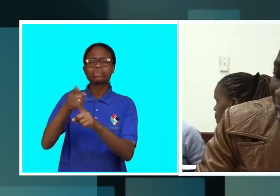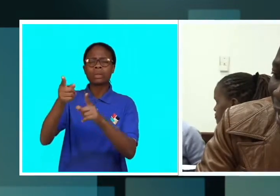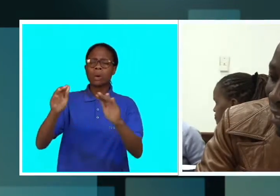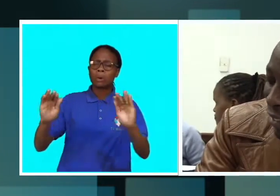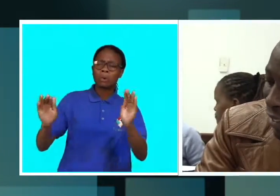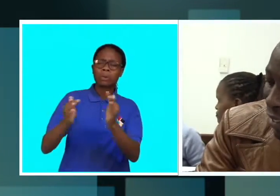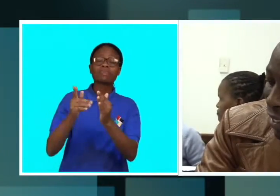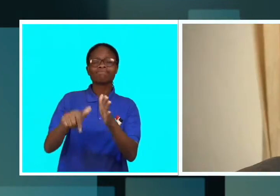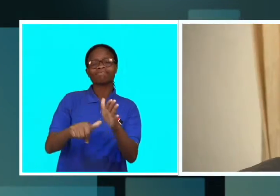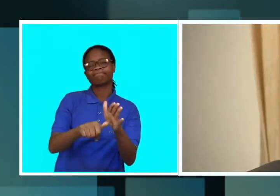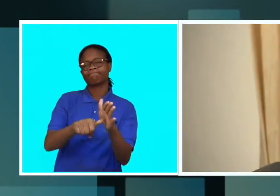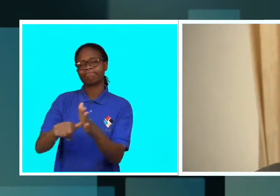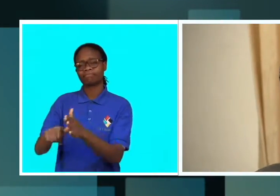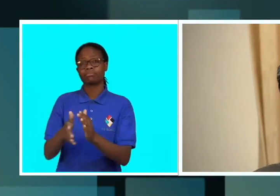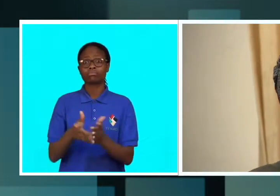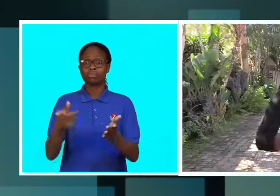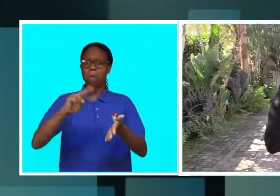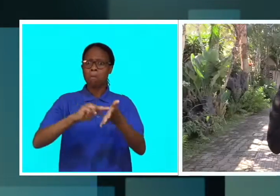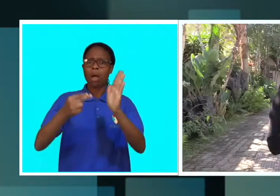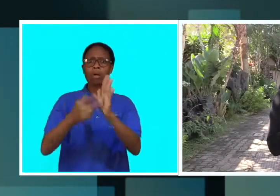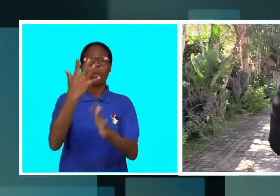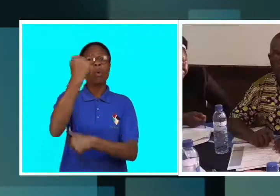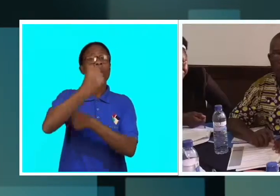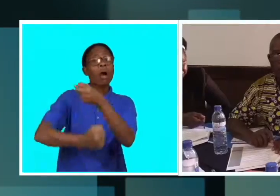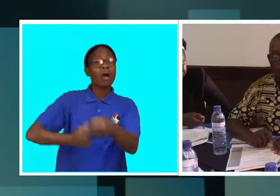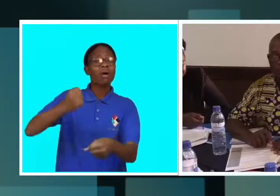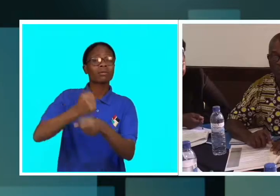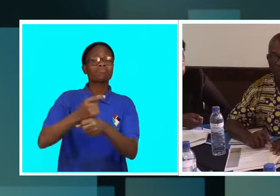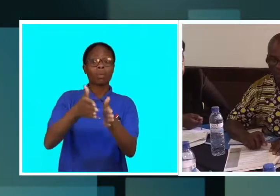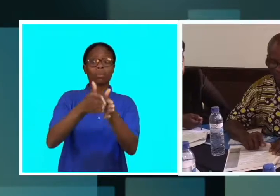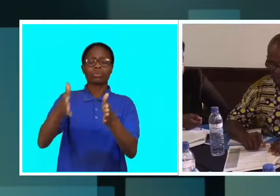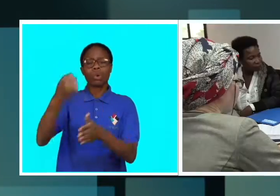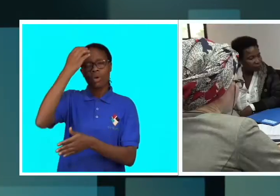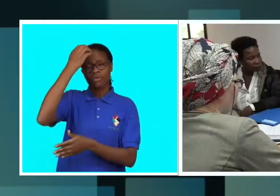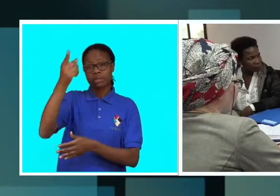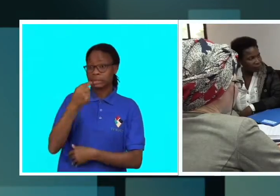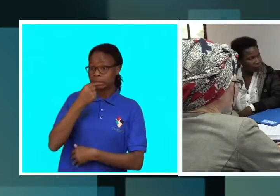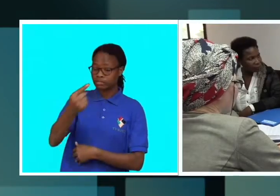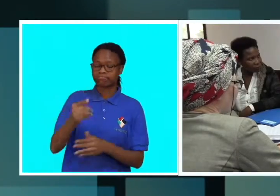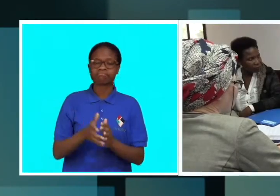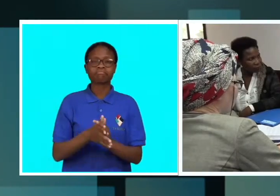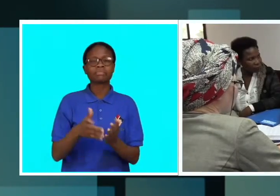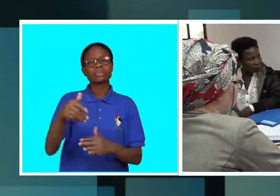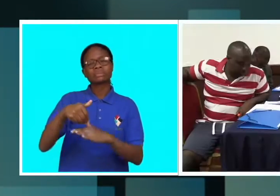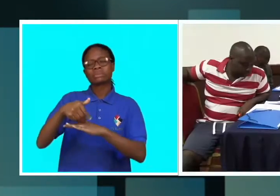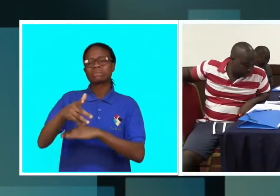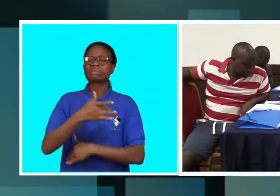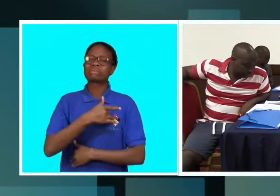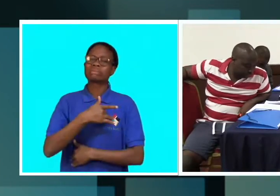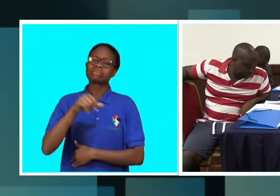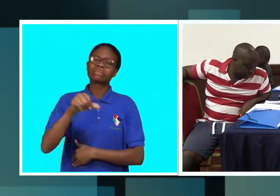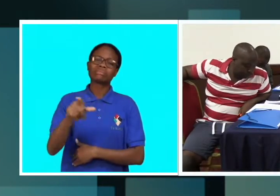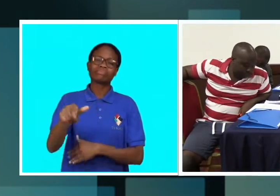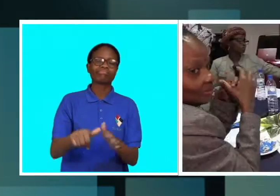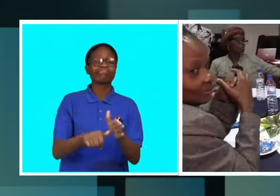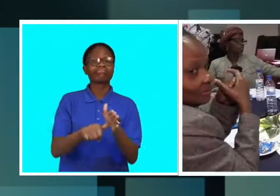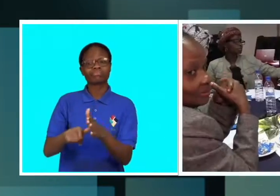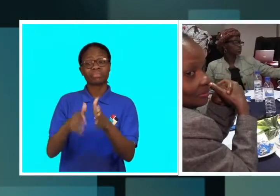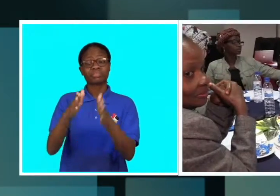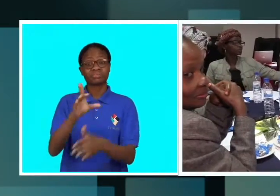combatem também o estigma e a discriminação. Os mesmos estão refletidos no último plano quinquenal do